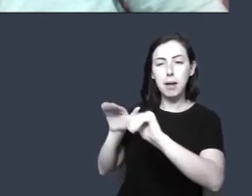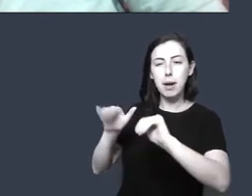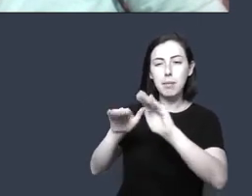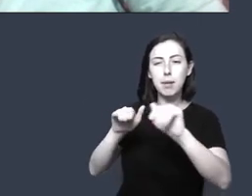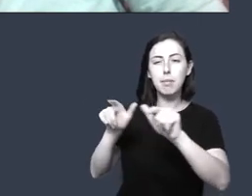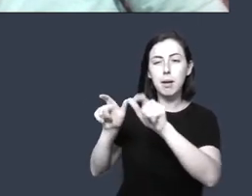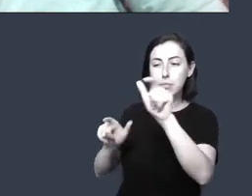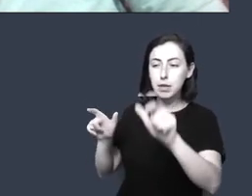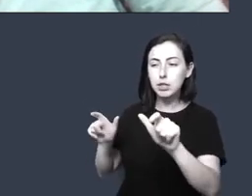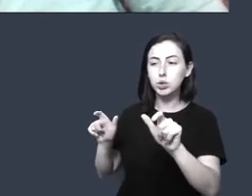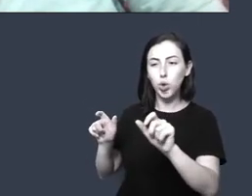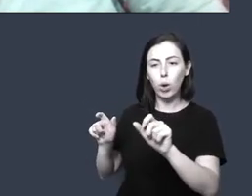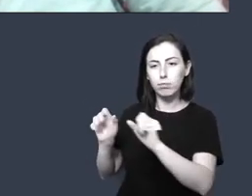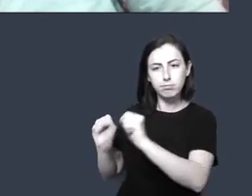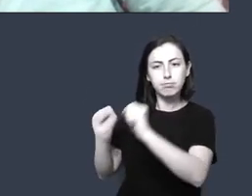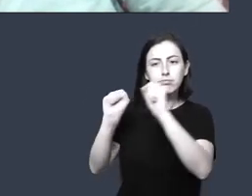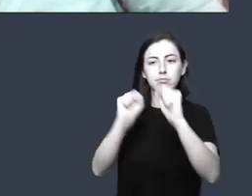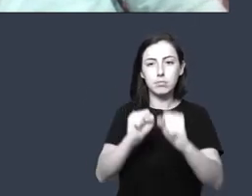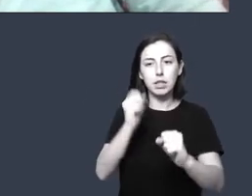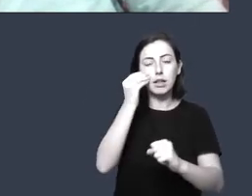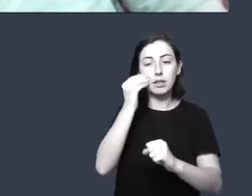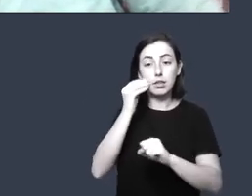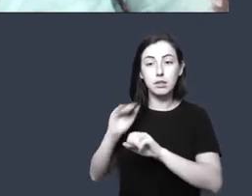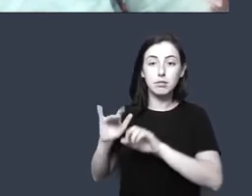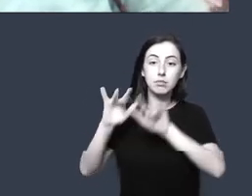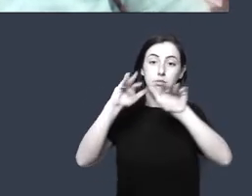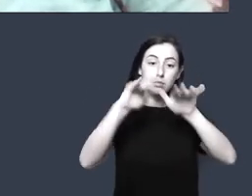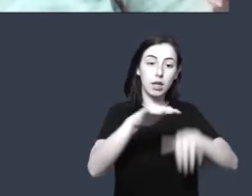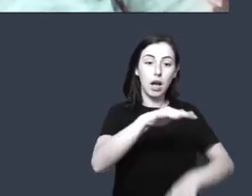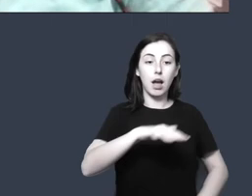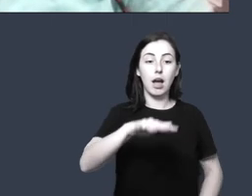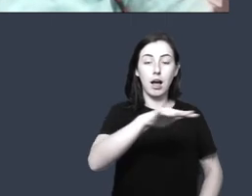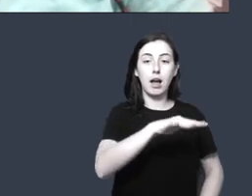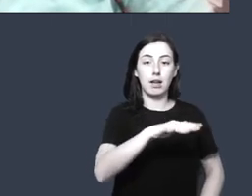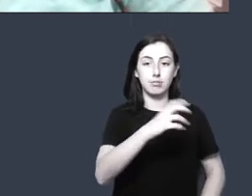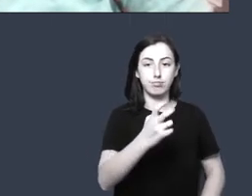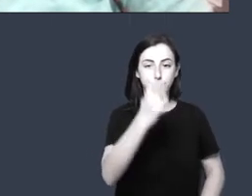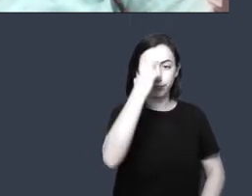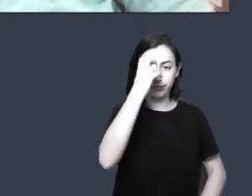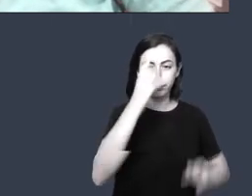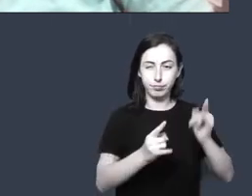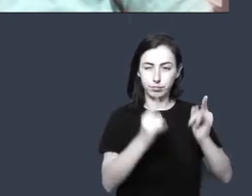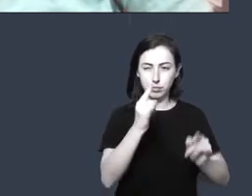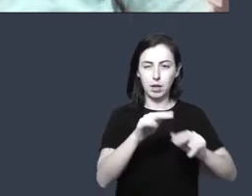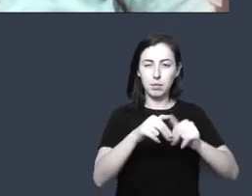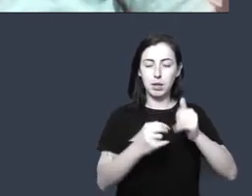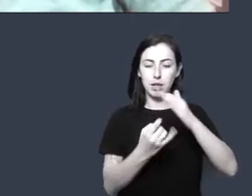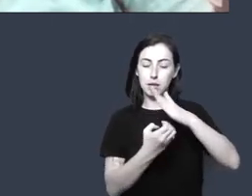pode empoderar essas pessoas para entrarem nessa área de inteligência artificial? Então, o AI, inclusive, ele tem